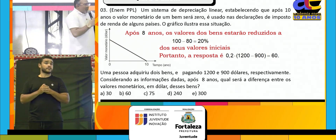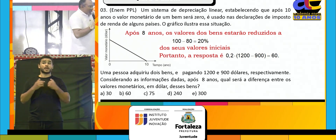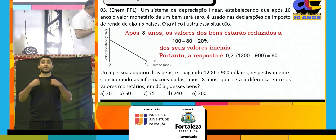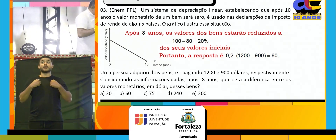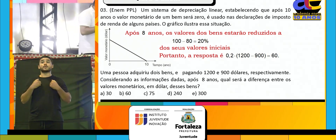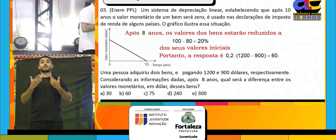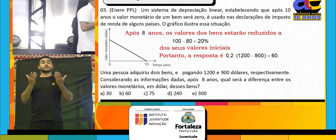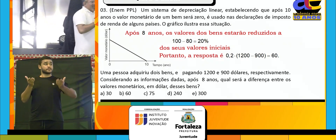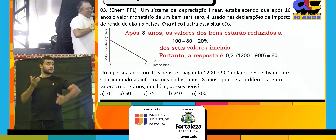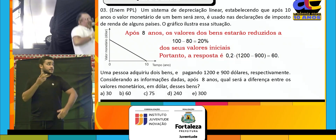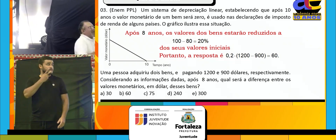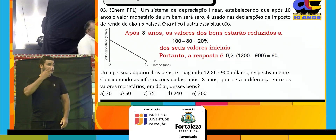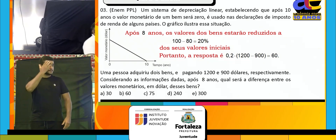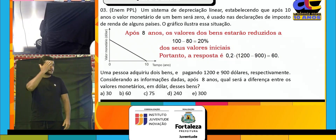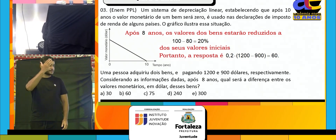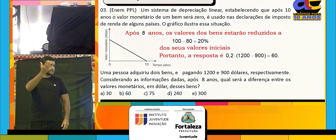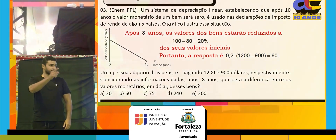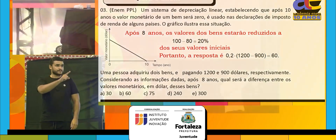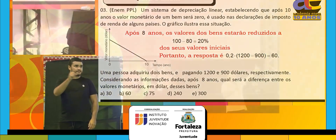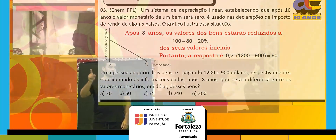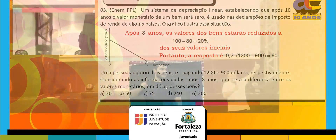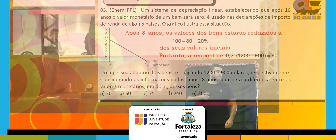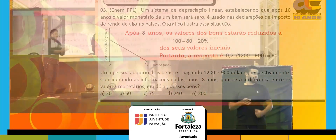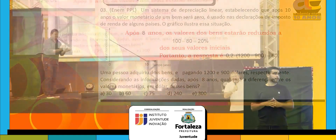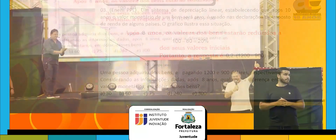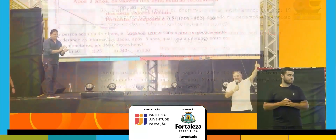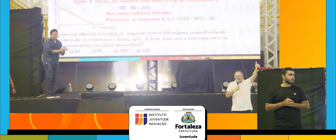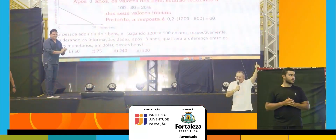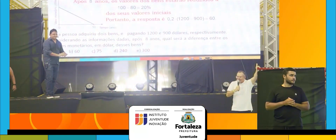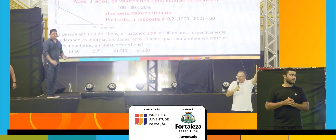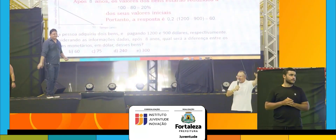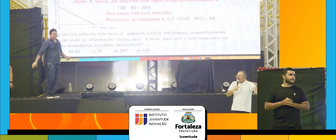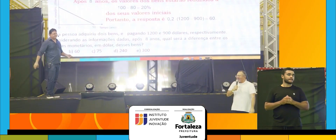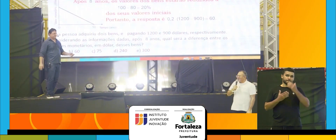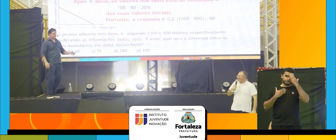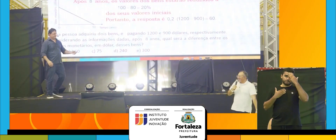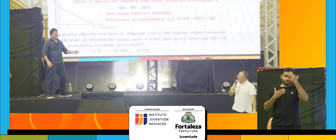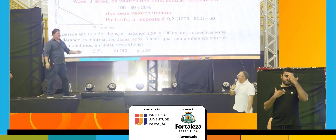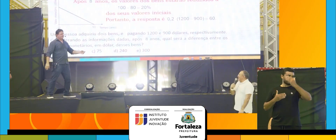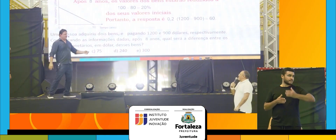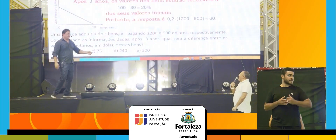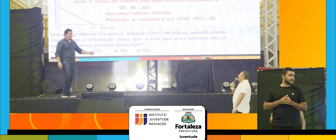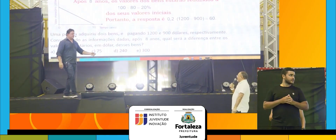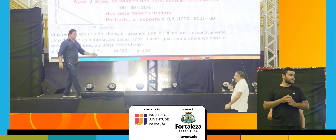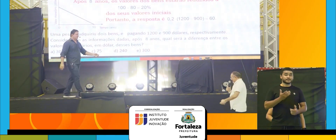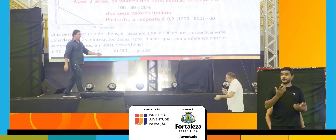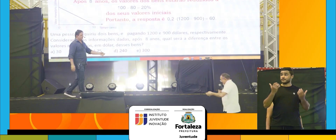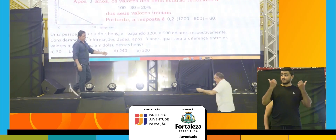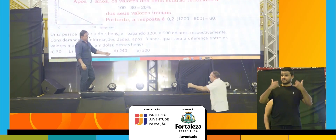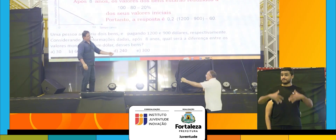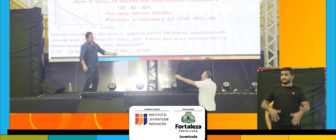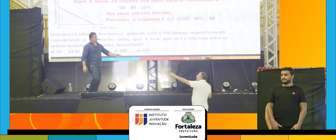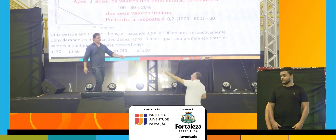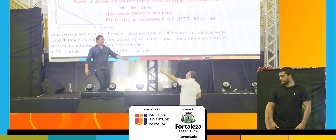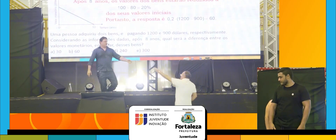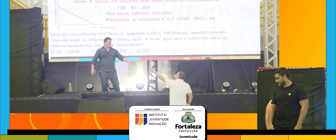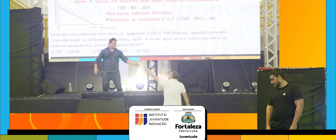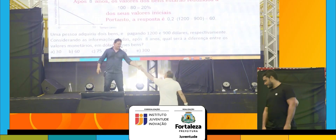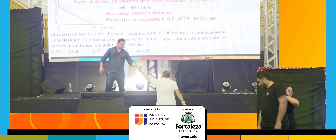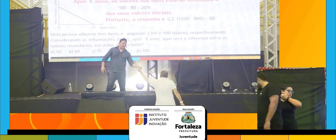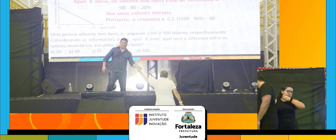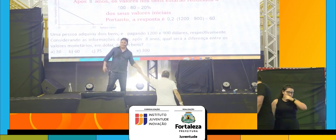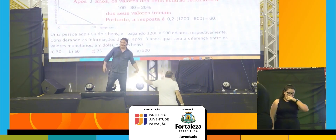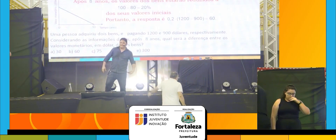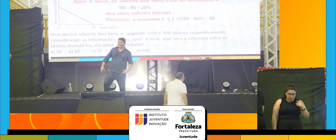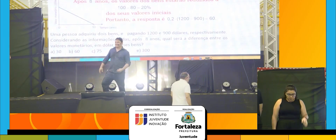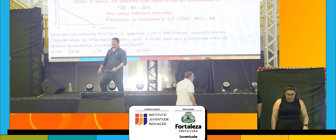o meu agradecimento, tá bom? Obrigado pessoal, muito obrigado. Vai lá, mestre. Valeu, Dandan. Vamos